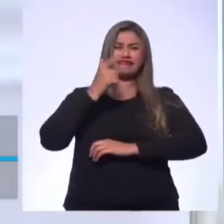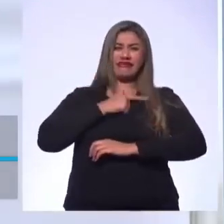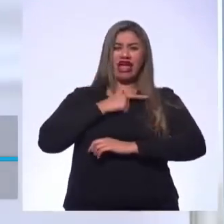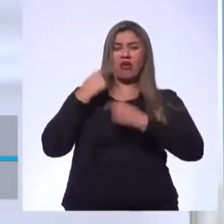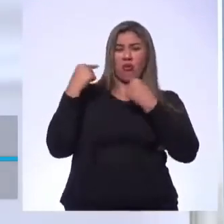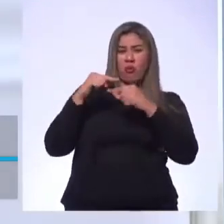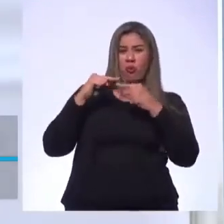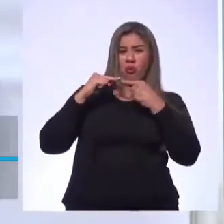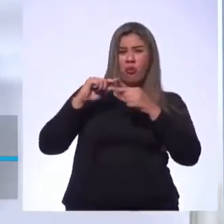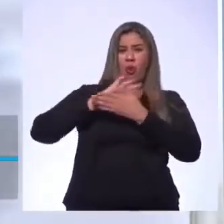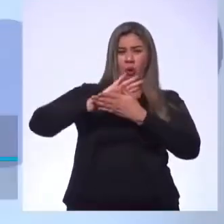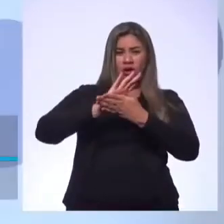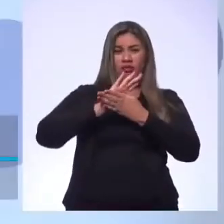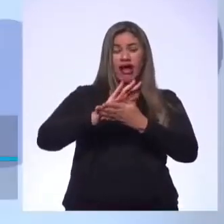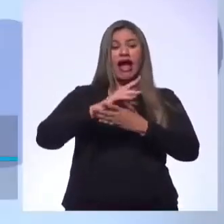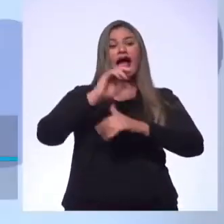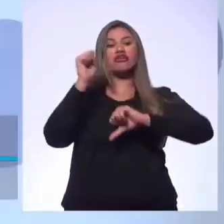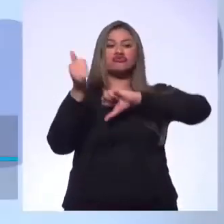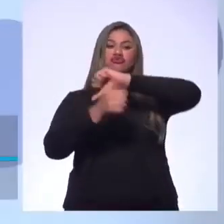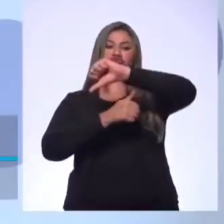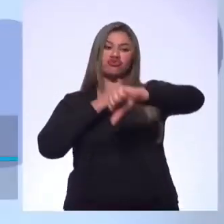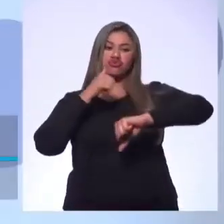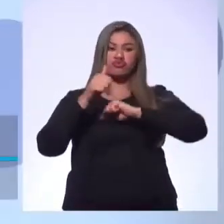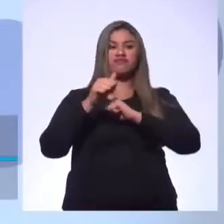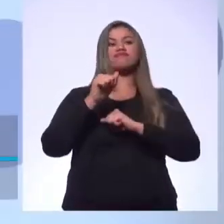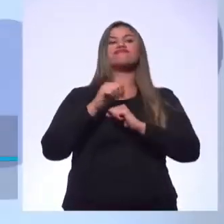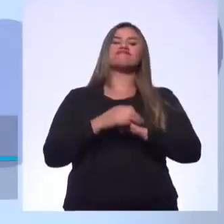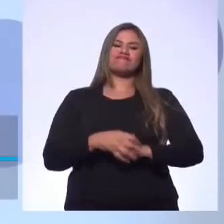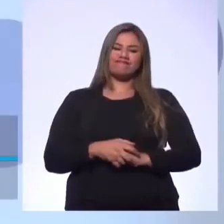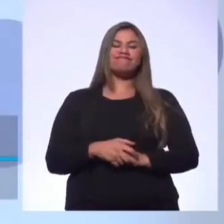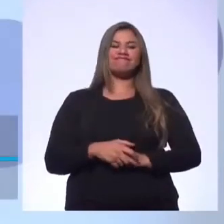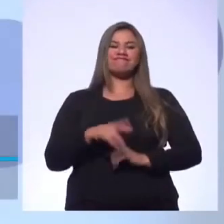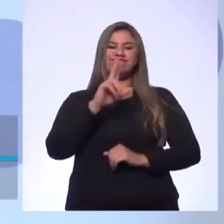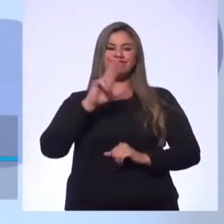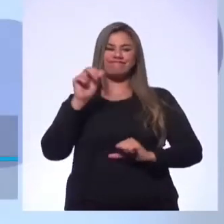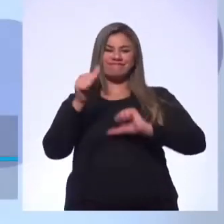doença também bem grave. Rafaela escreveu leptospirose